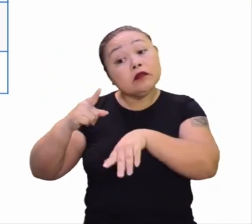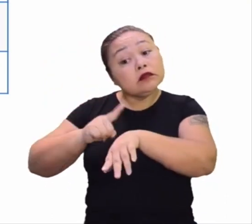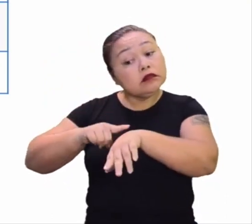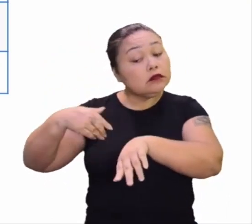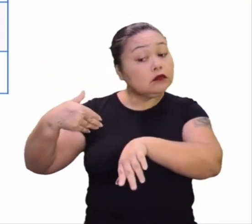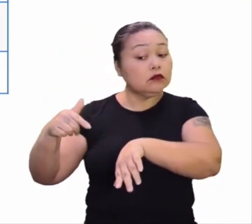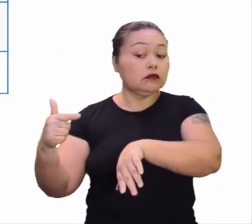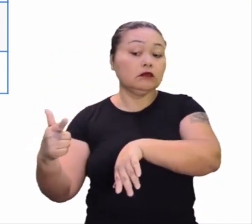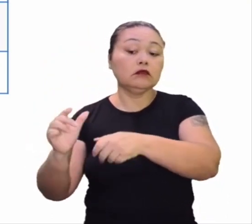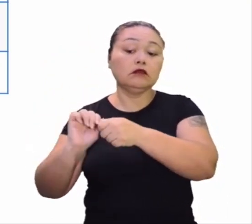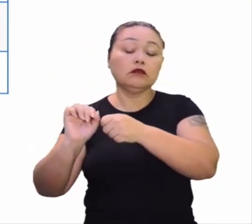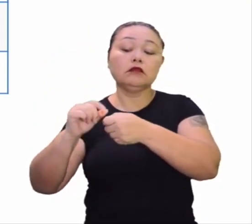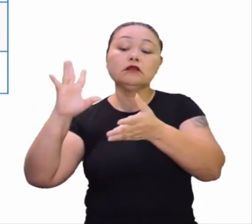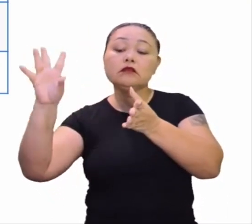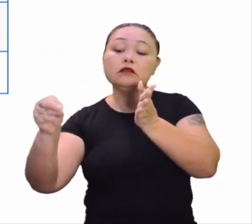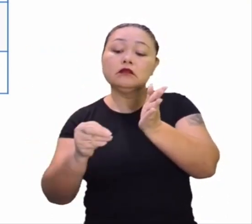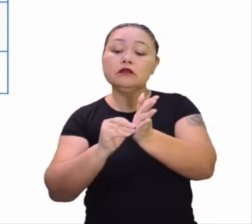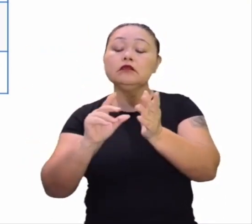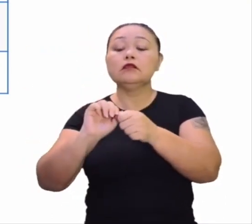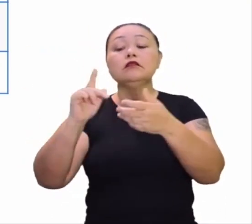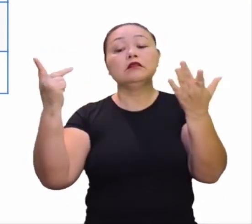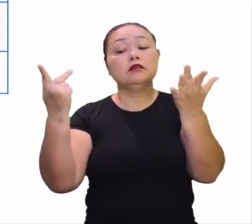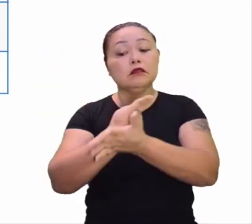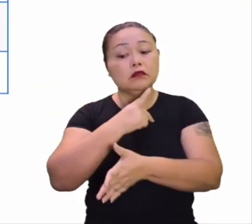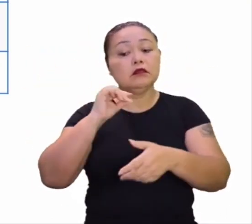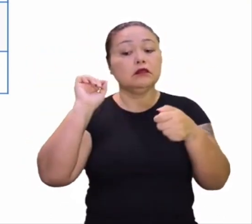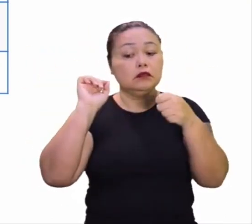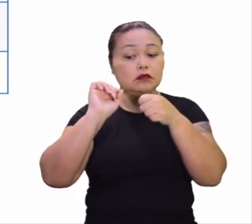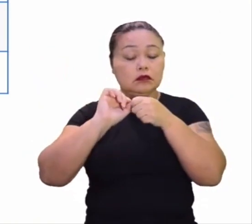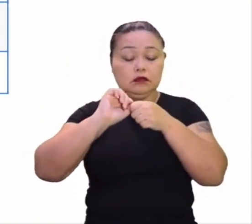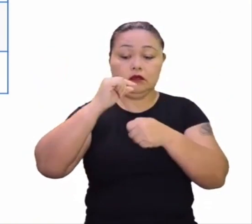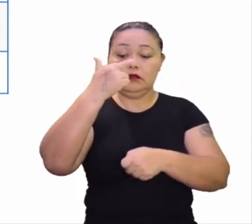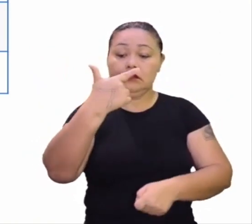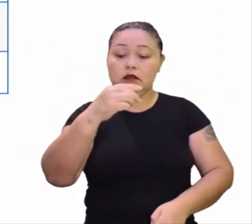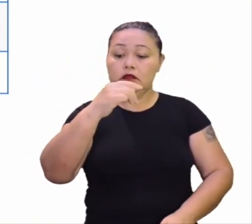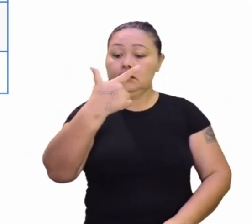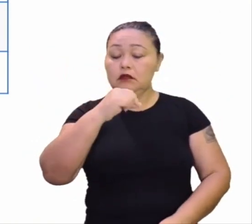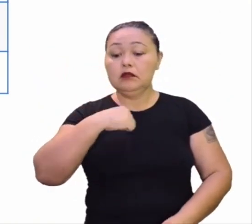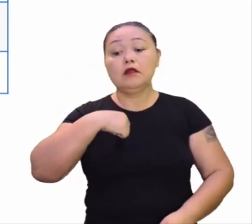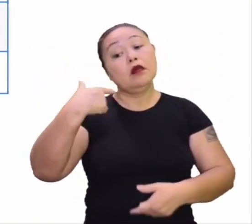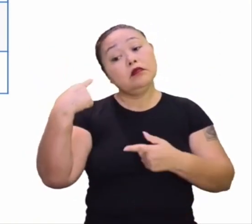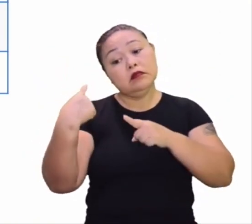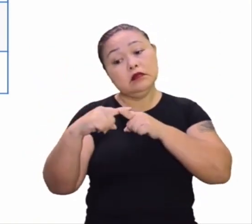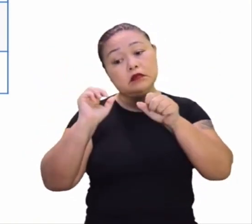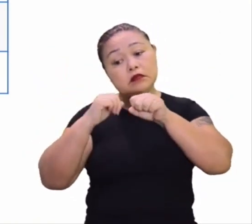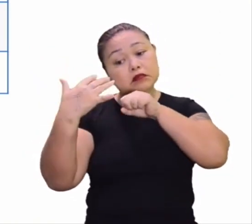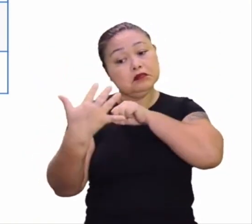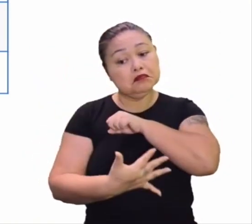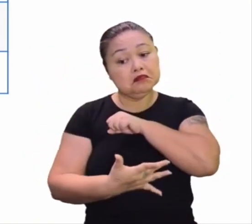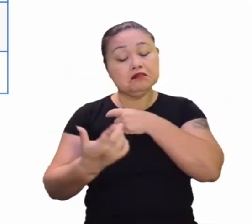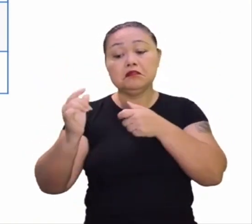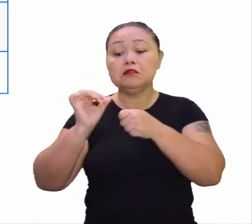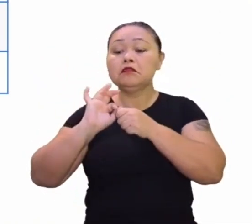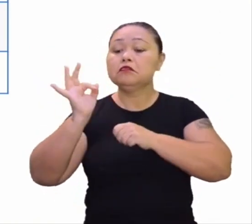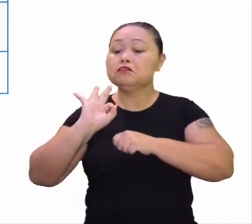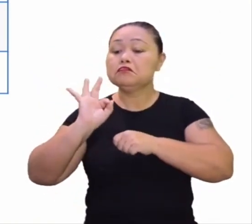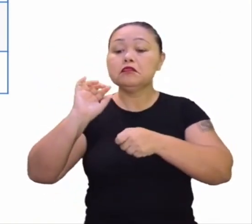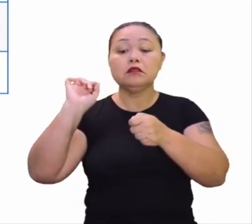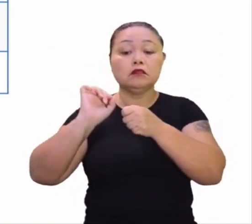Jorge? Era para ter sido realizado em 2020, mas por conta da pandemia acabou não sendo realizado e ele está em processo